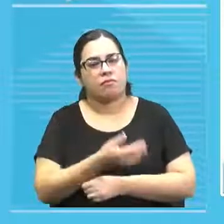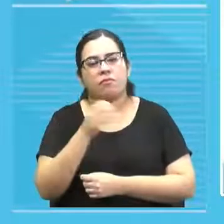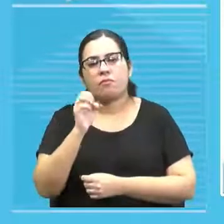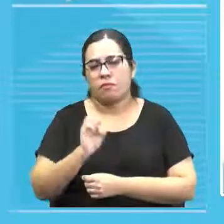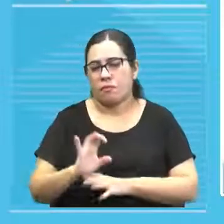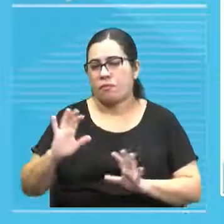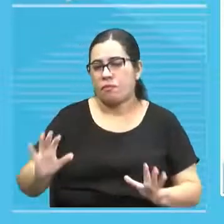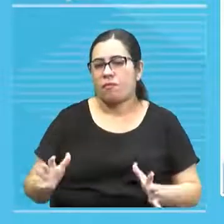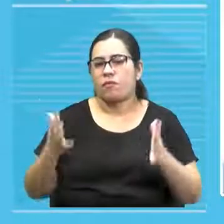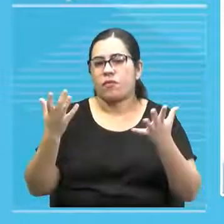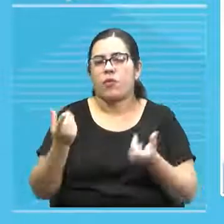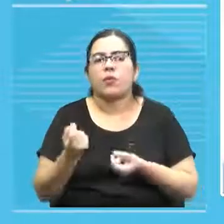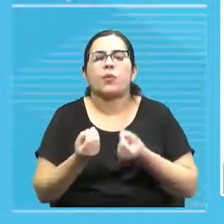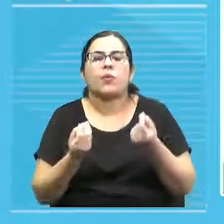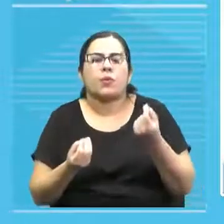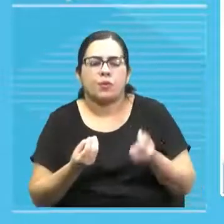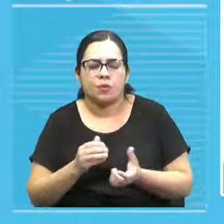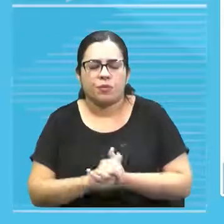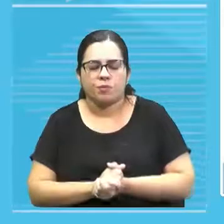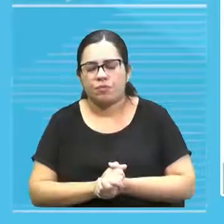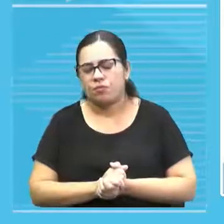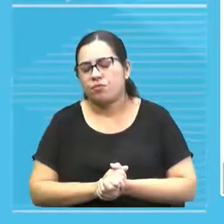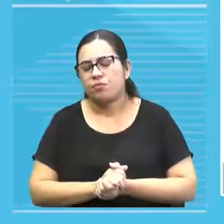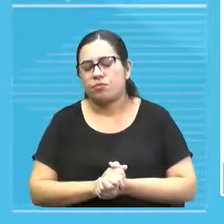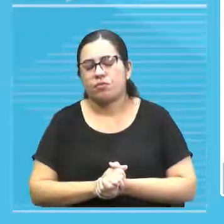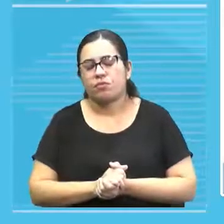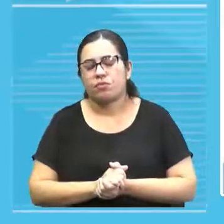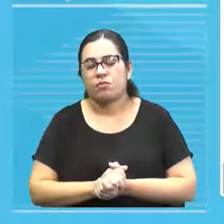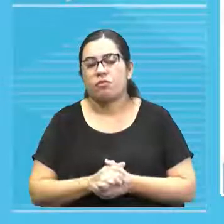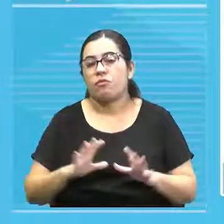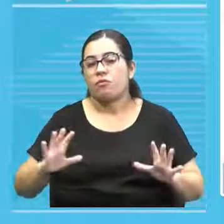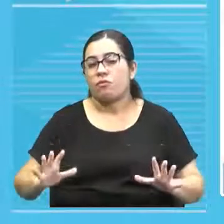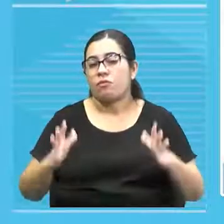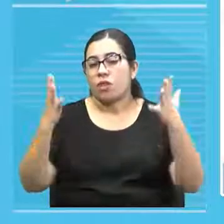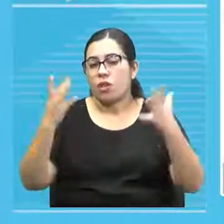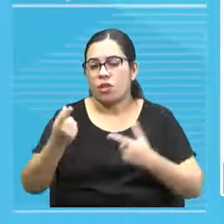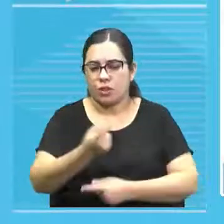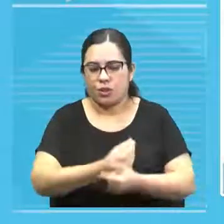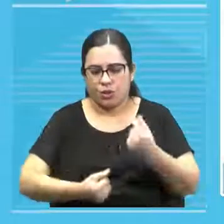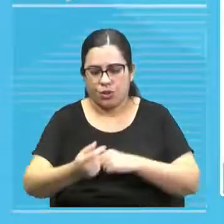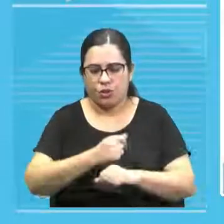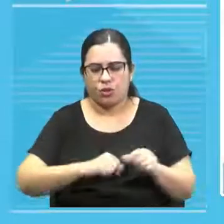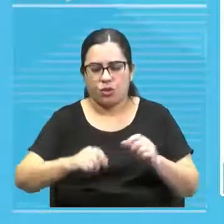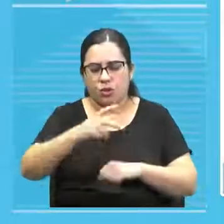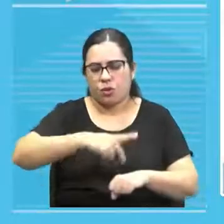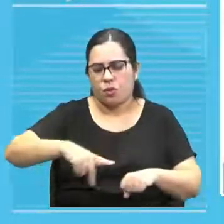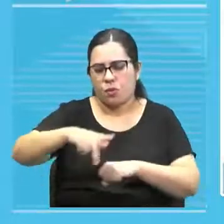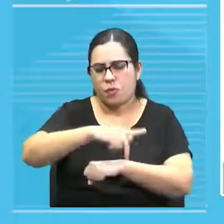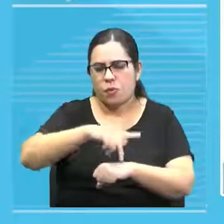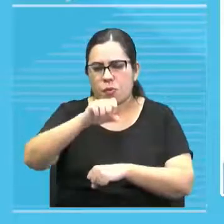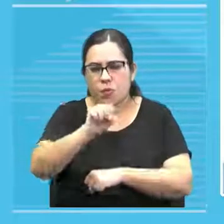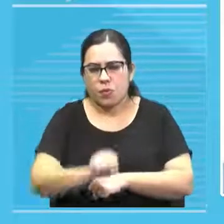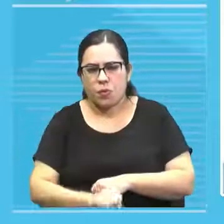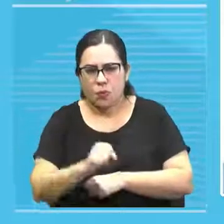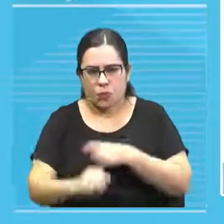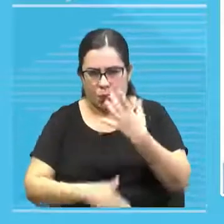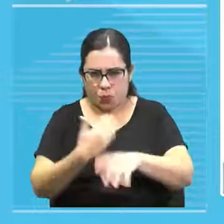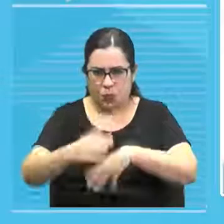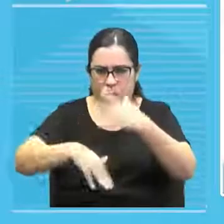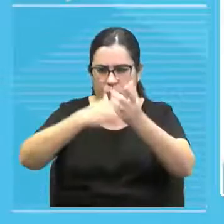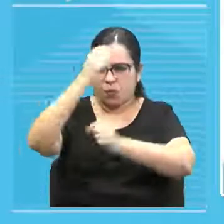a causou a concentração de renda nos países do sul de desenvolvimento industrial